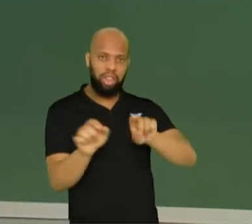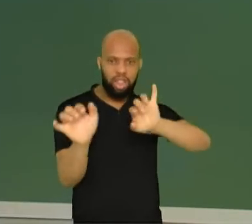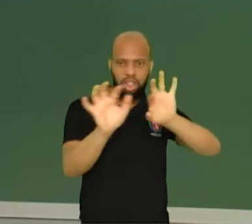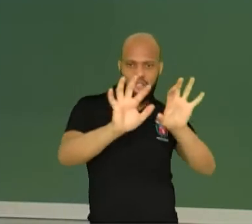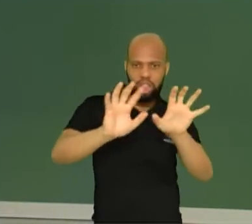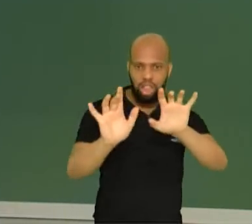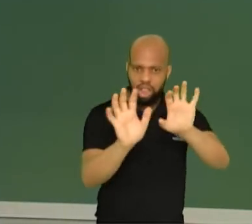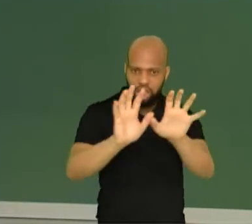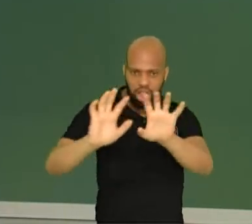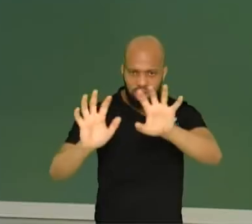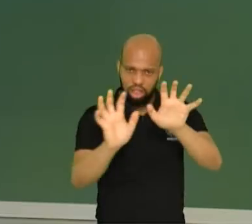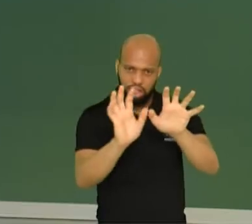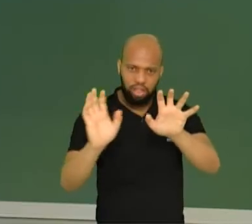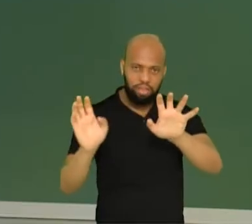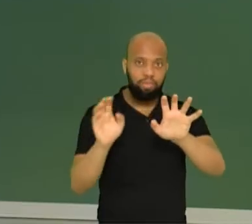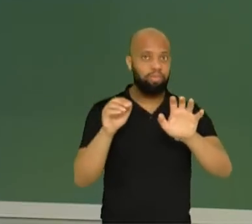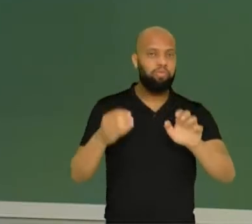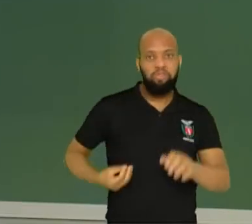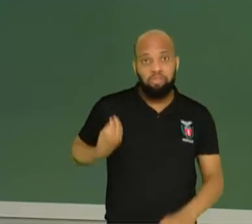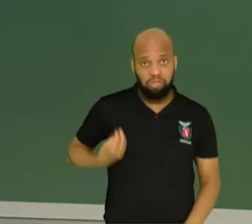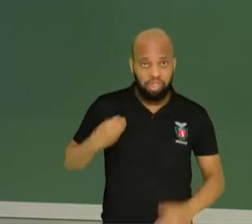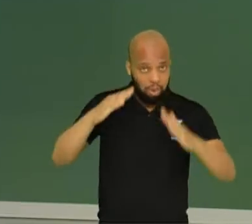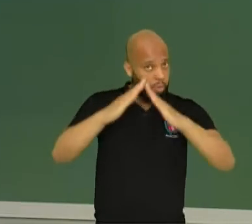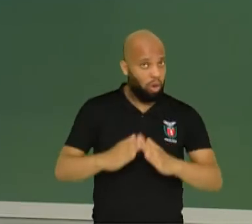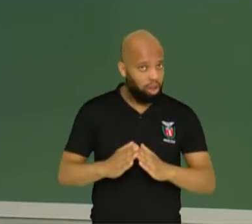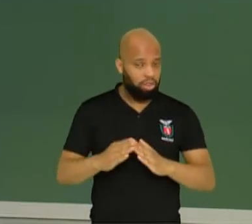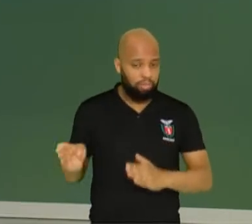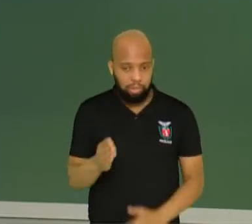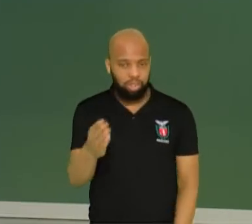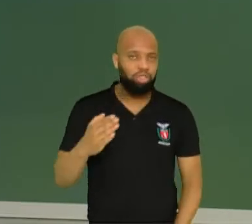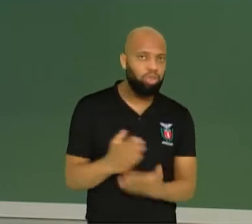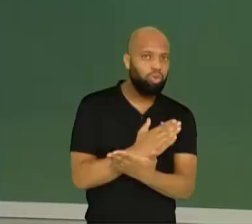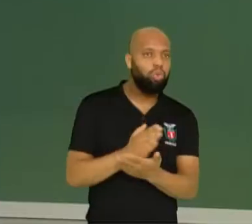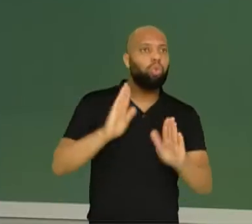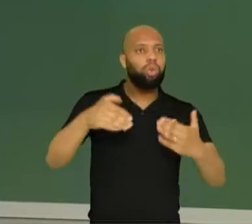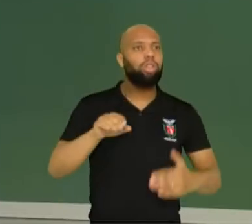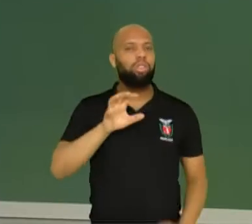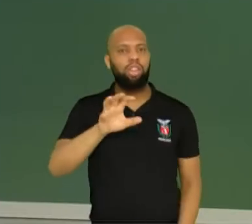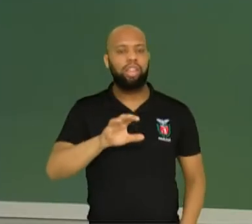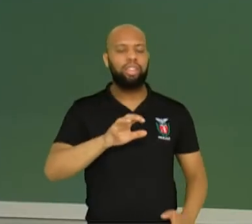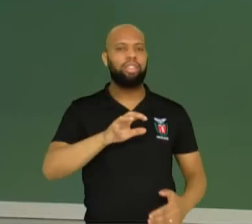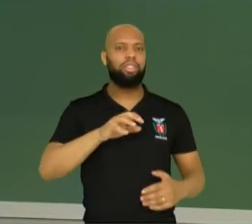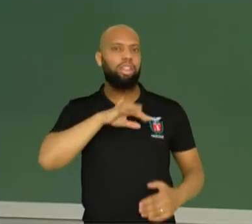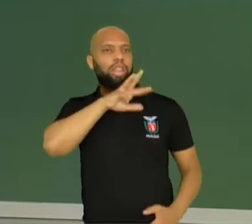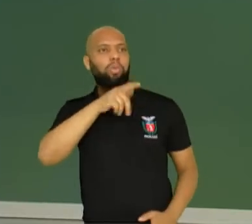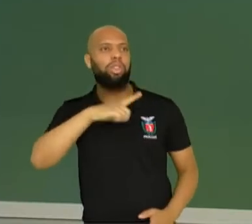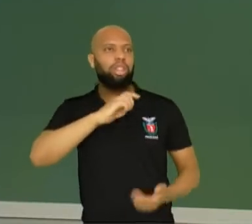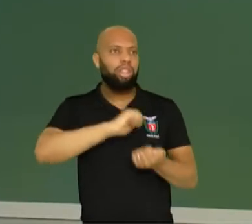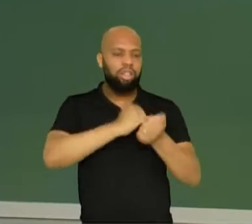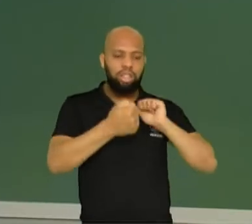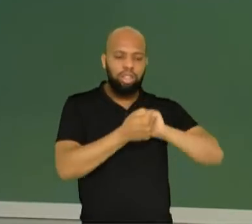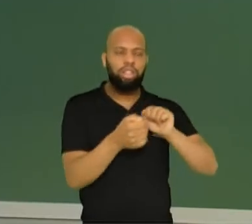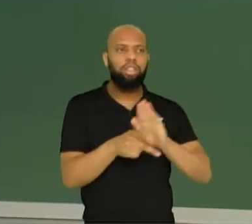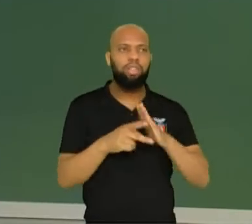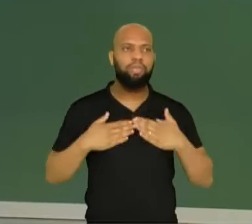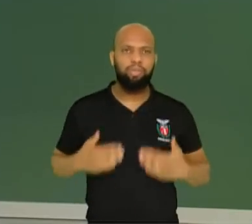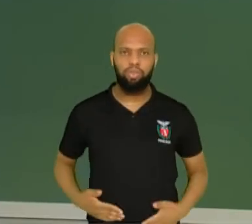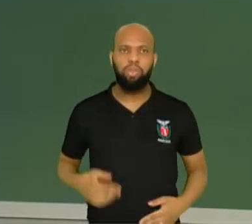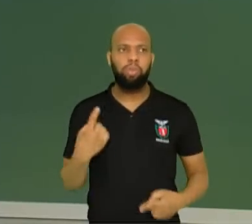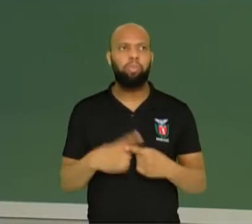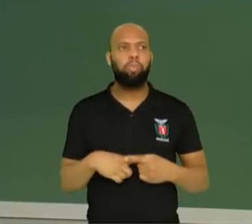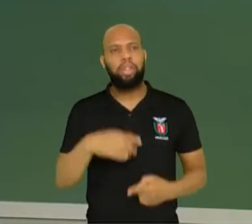de ambiente de residência. Então, esses animais, eles vão ter uma adaptação do corpo para não ser feridos por